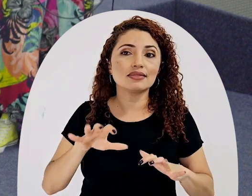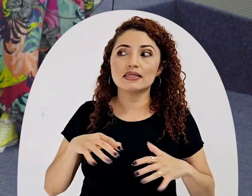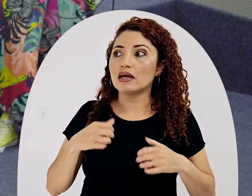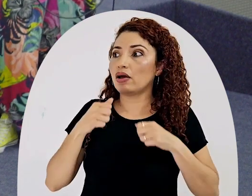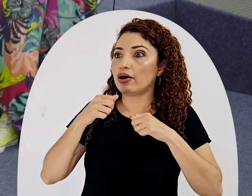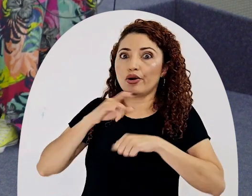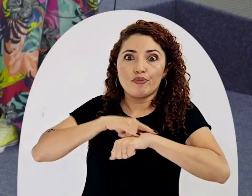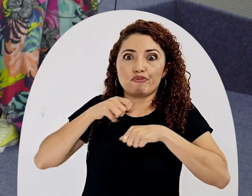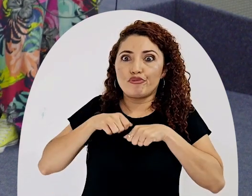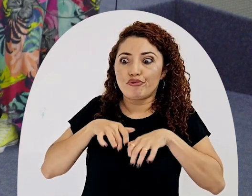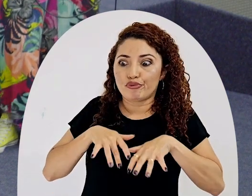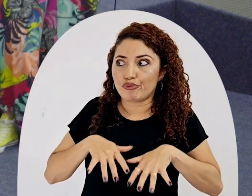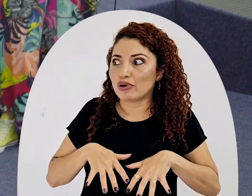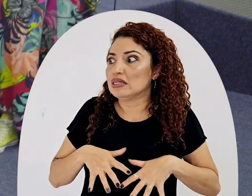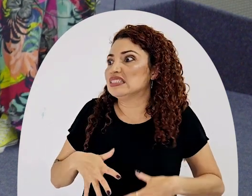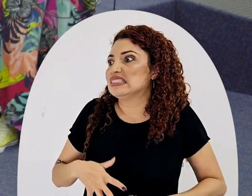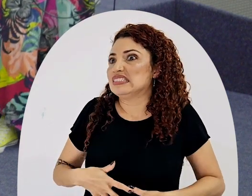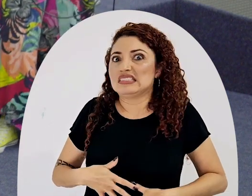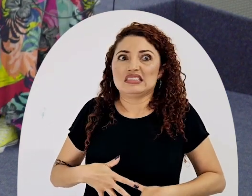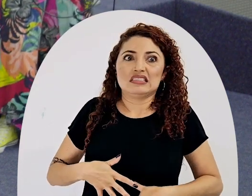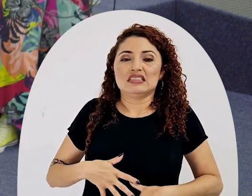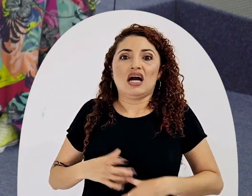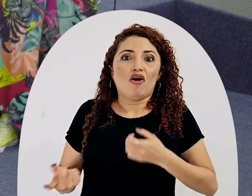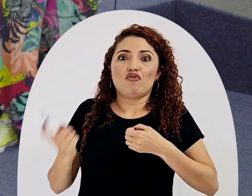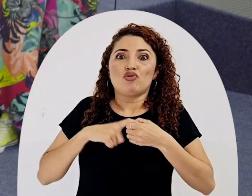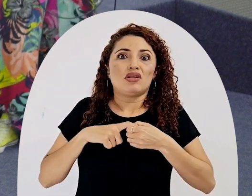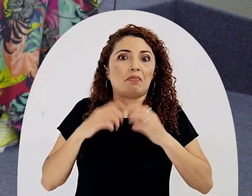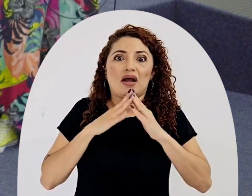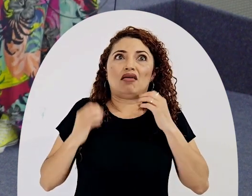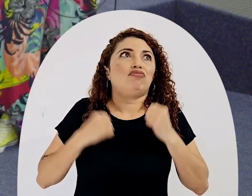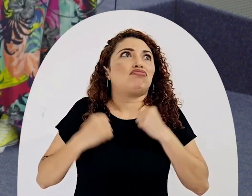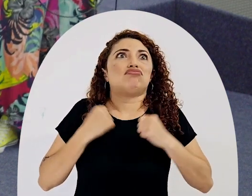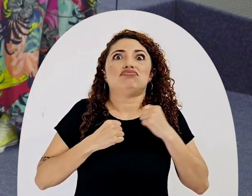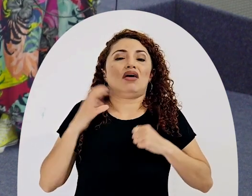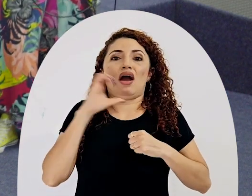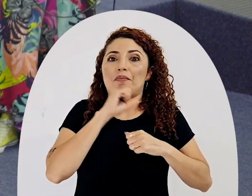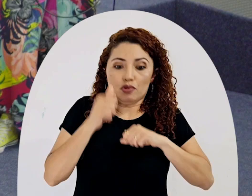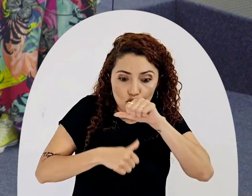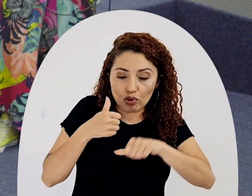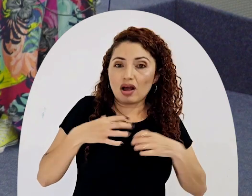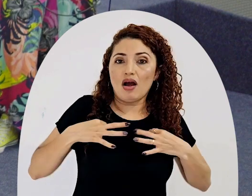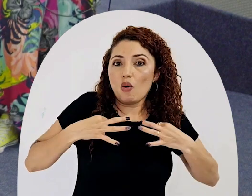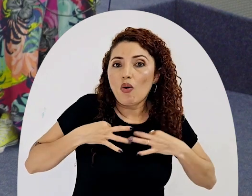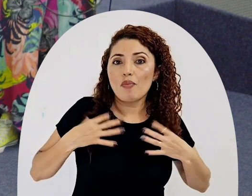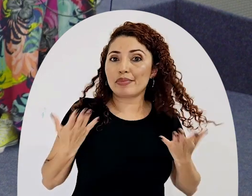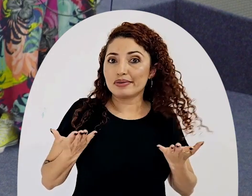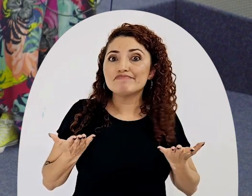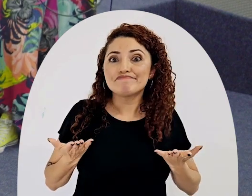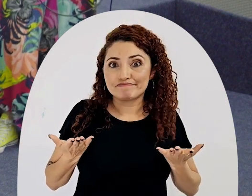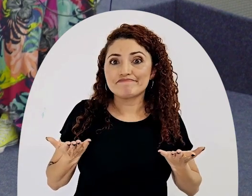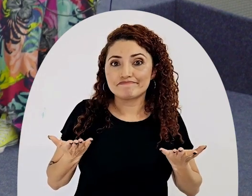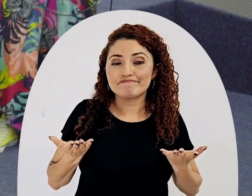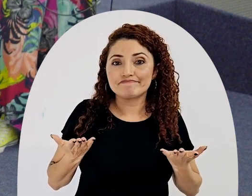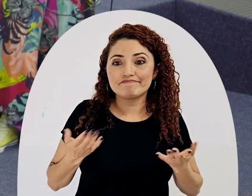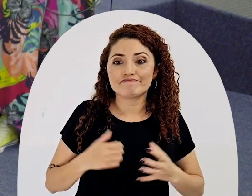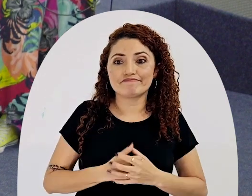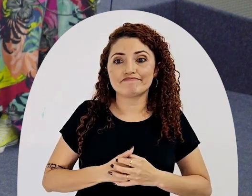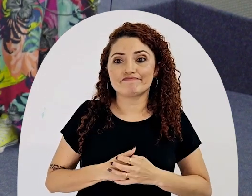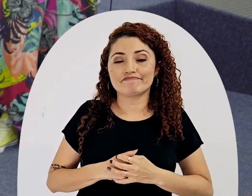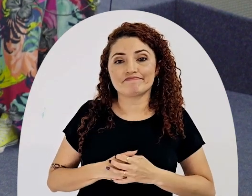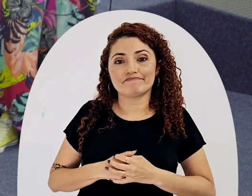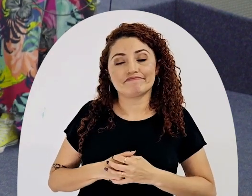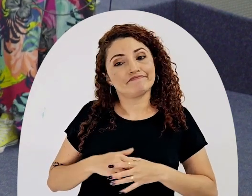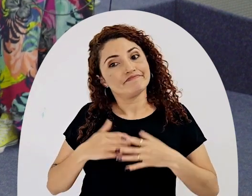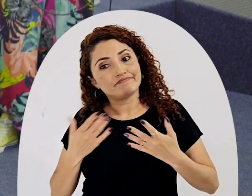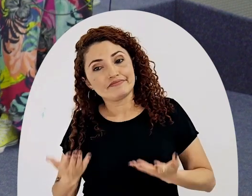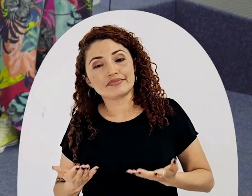tinha mijado na roupa. E aí? Né? Então, assim, o que dá para